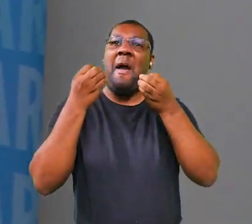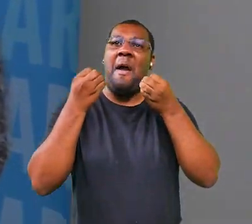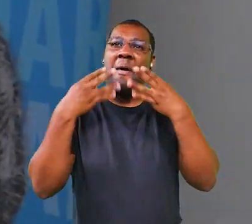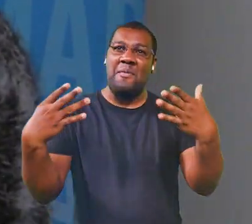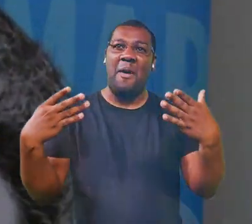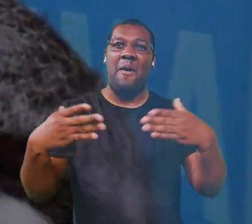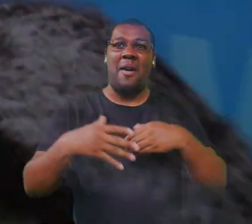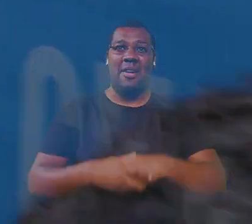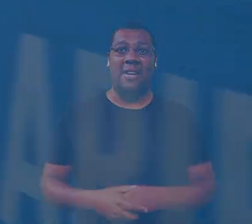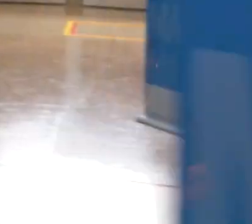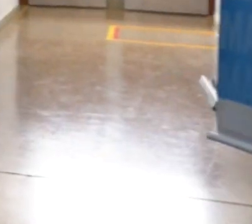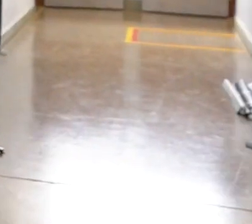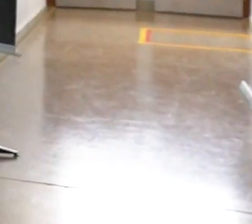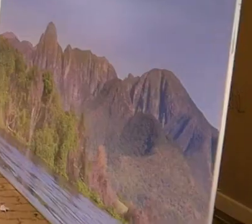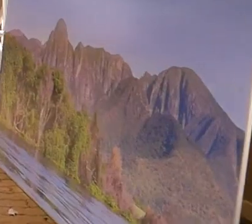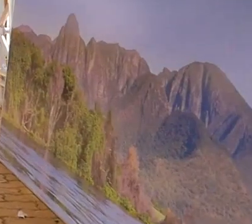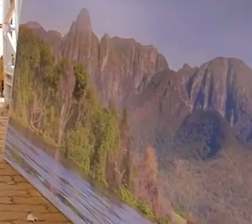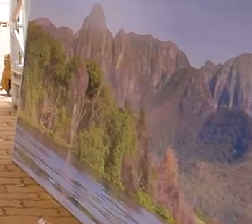positivos.